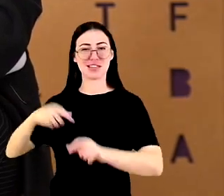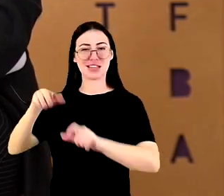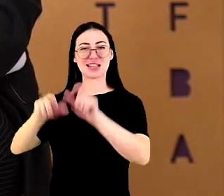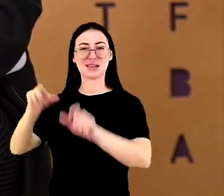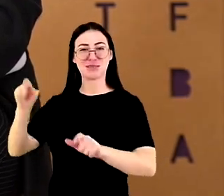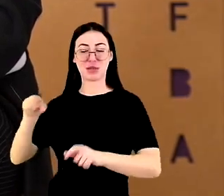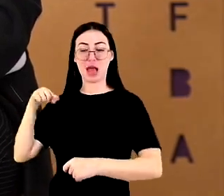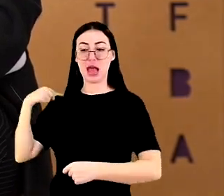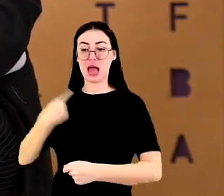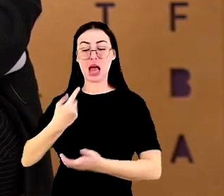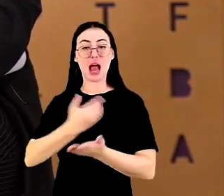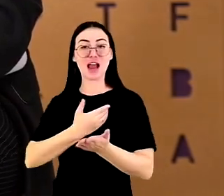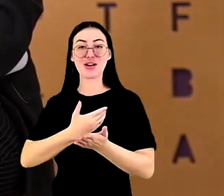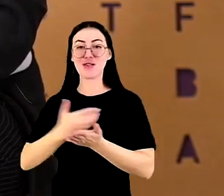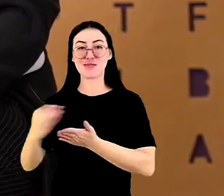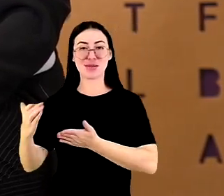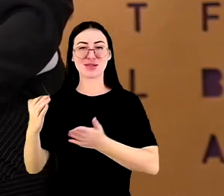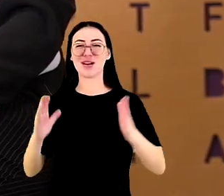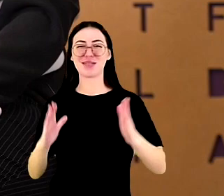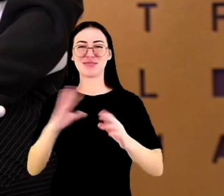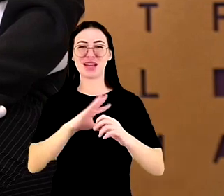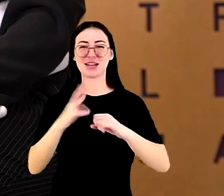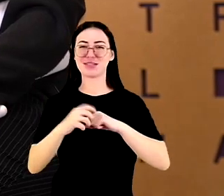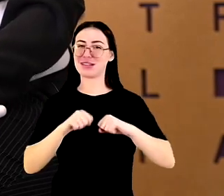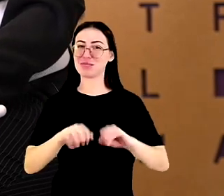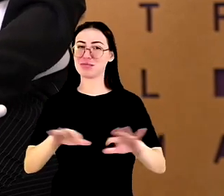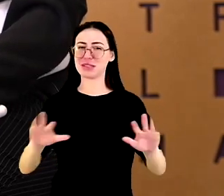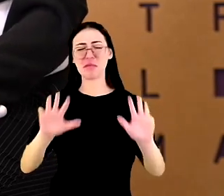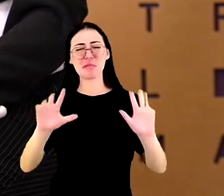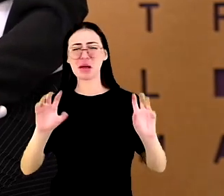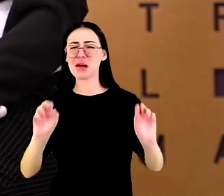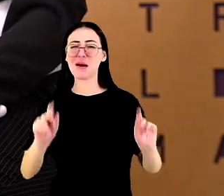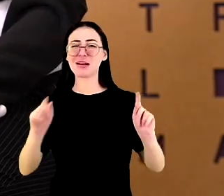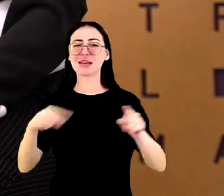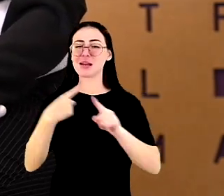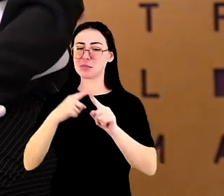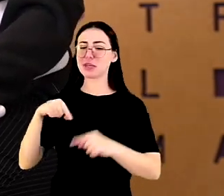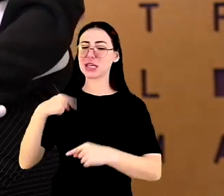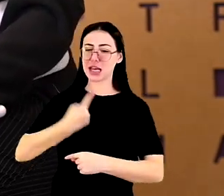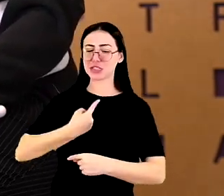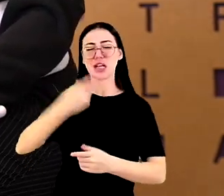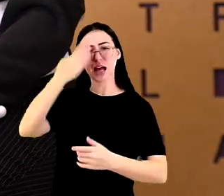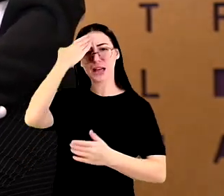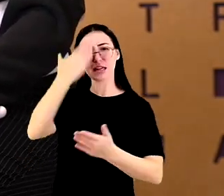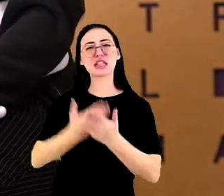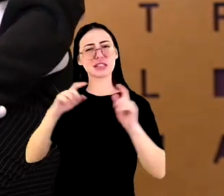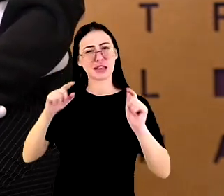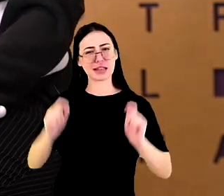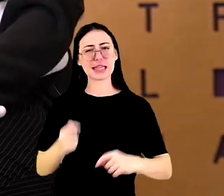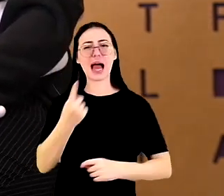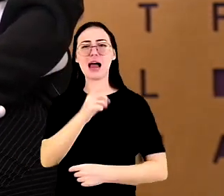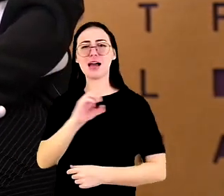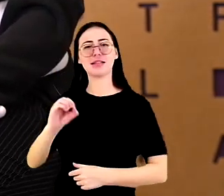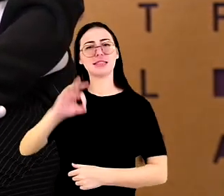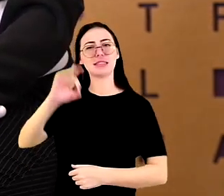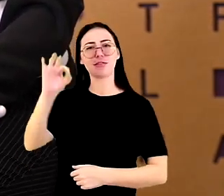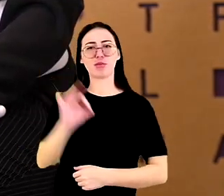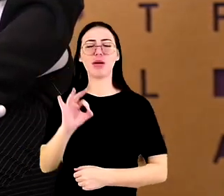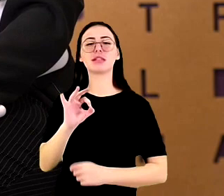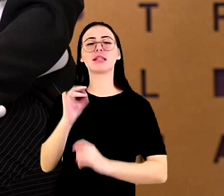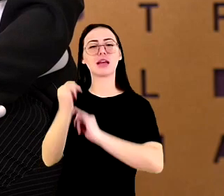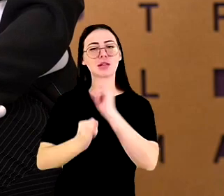100% online ao vivo, porque a gente vem de tecnologia, a gente acredita nesse modelo. Nós já somos uma scale-up da